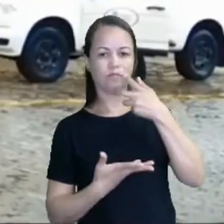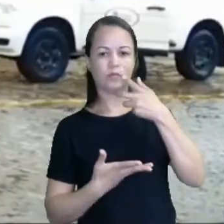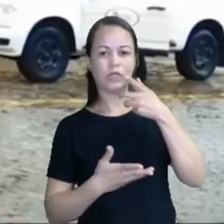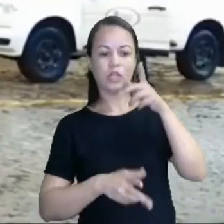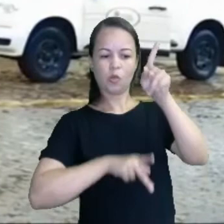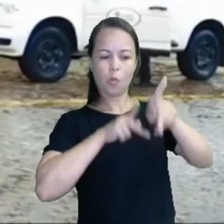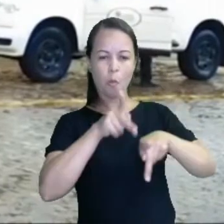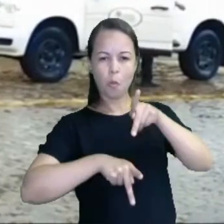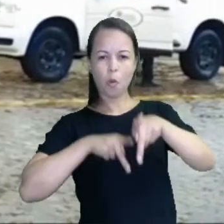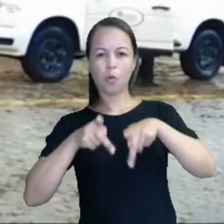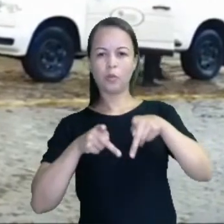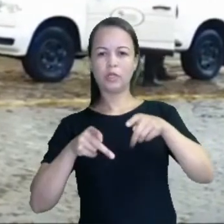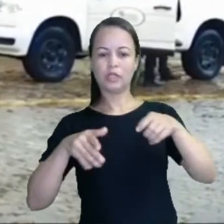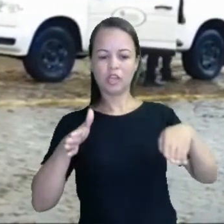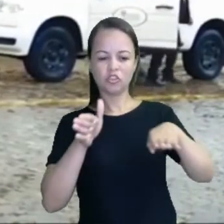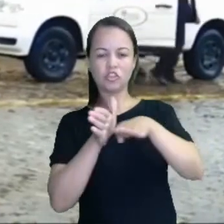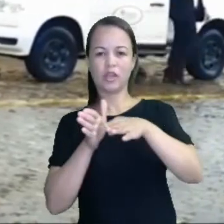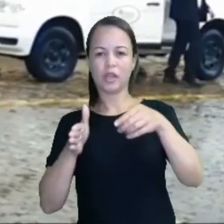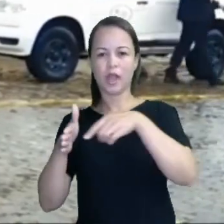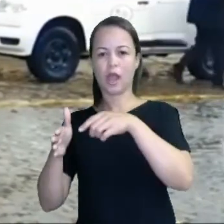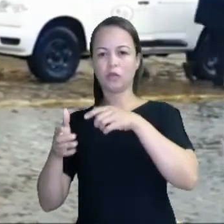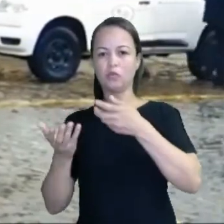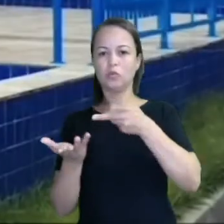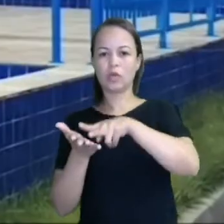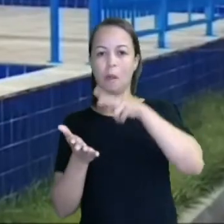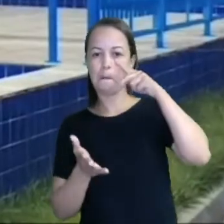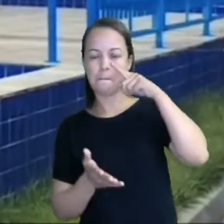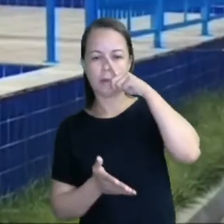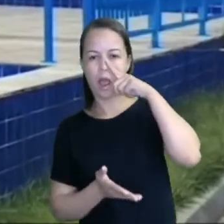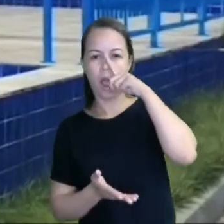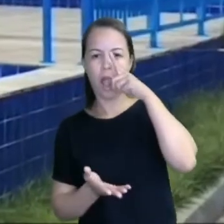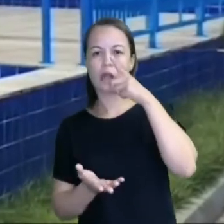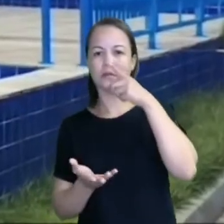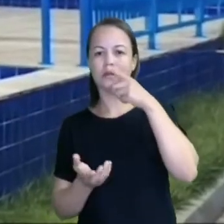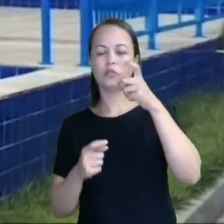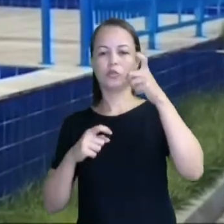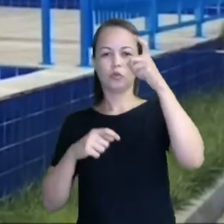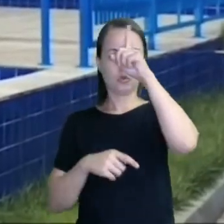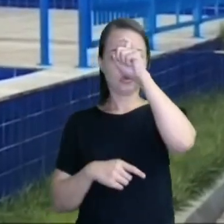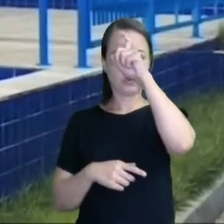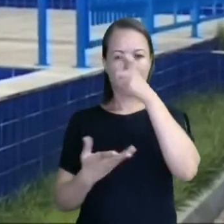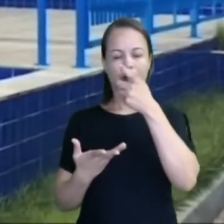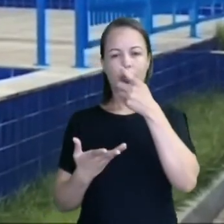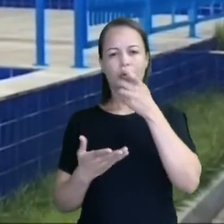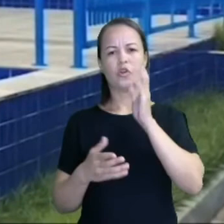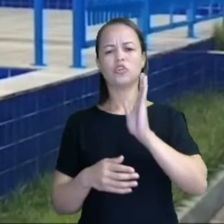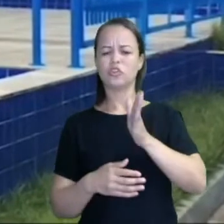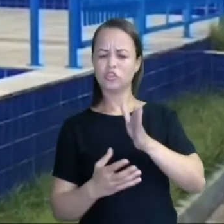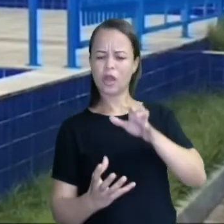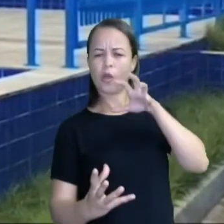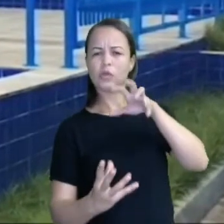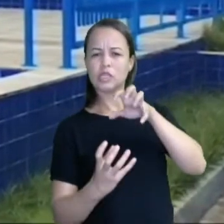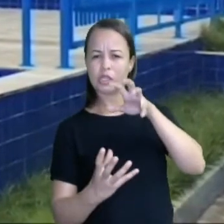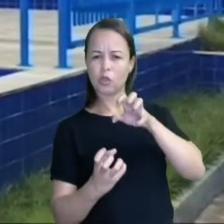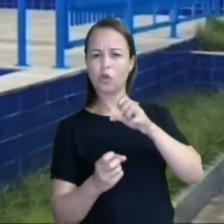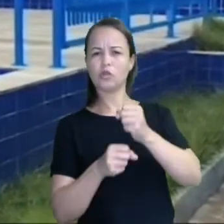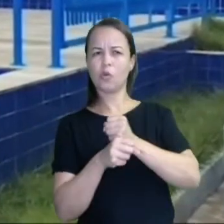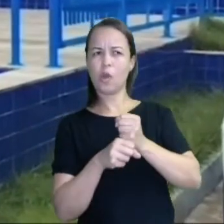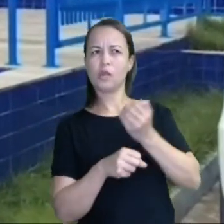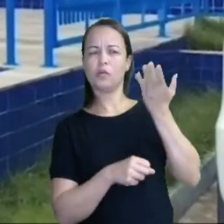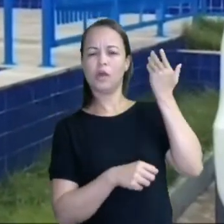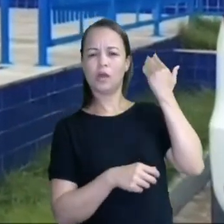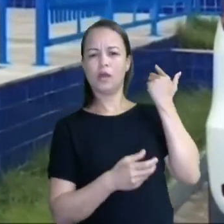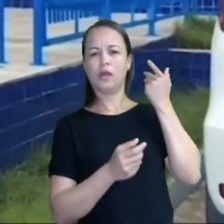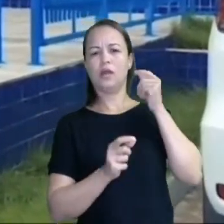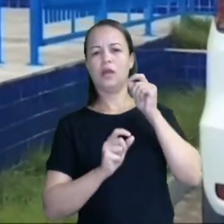que tem chegado com maior gravidade no nosso serviço. Já os idosos, como foi a primeira onda, como foi o ano